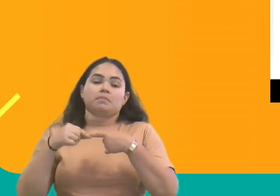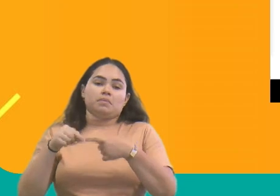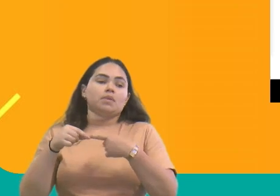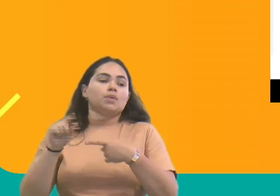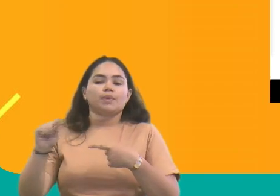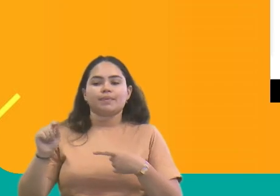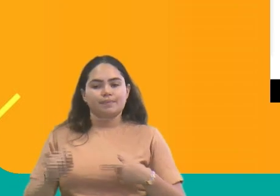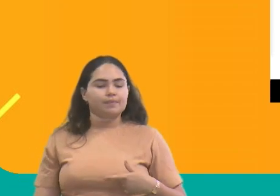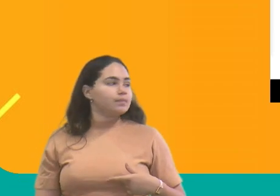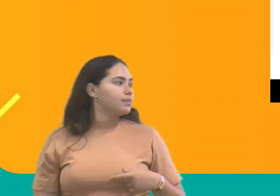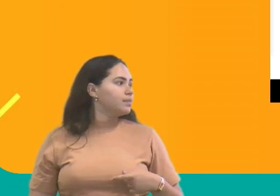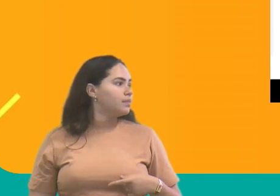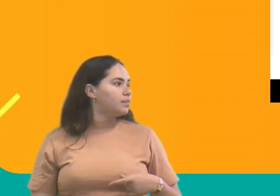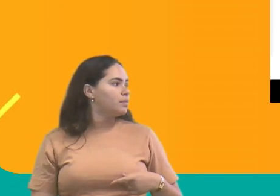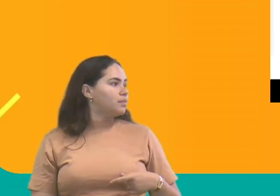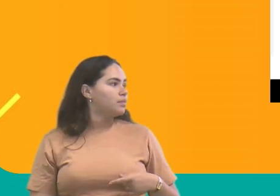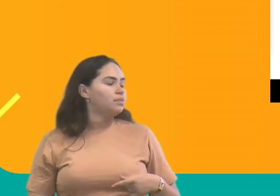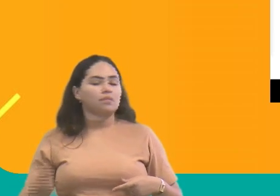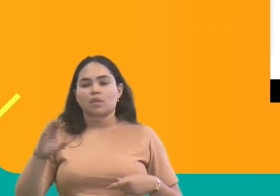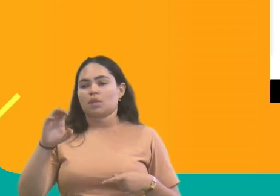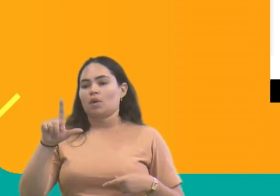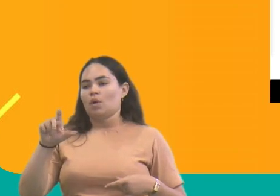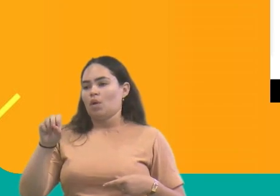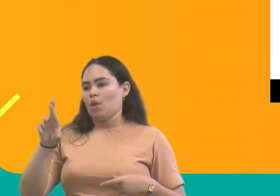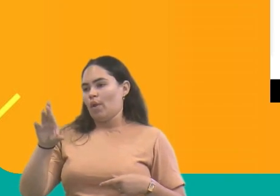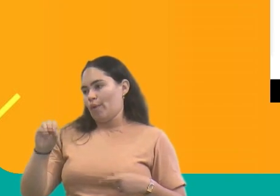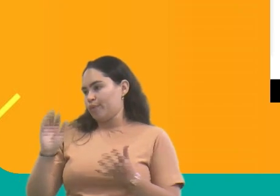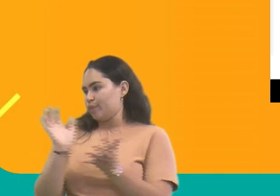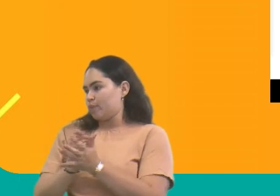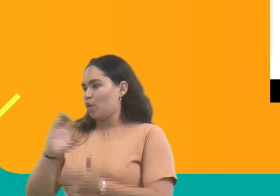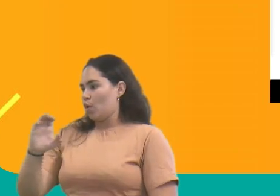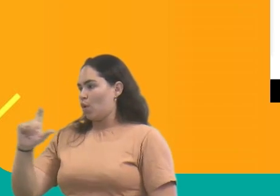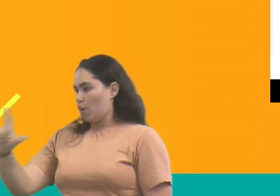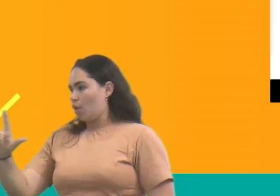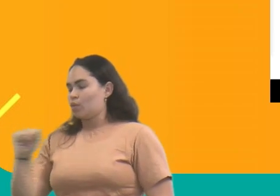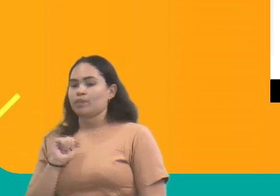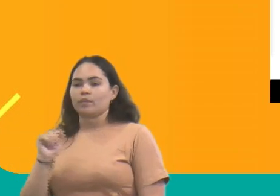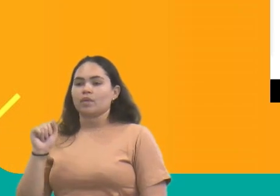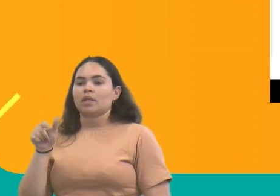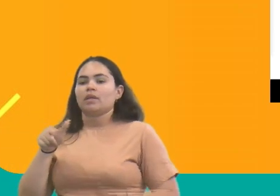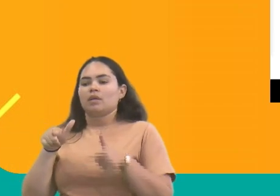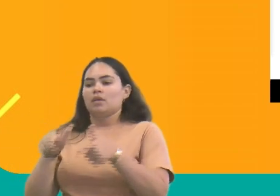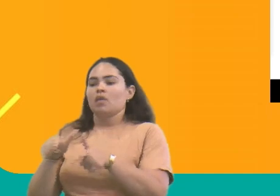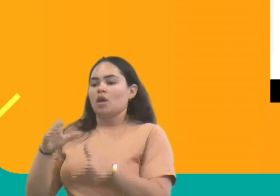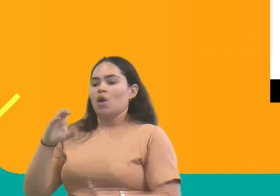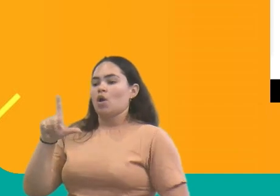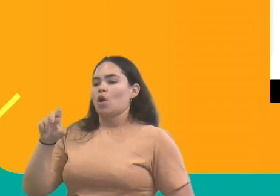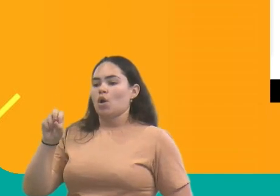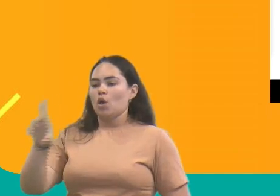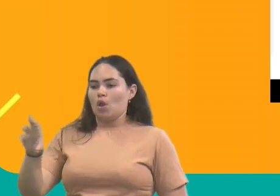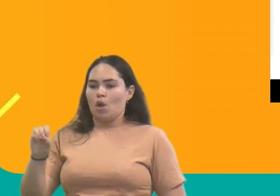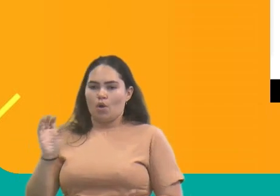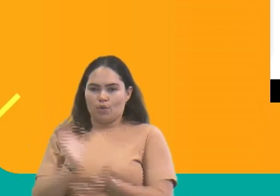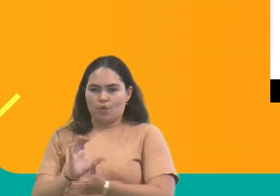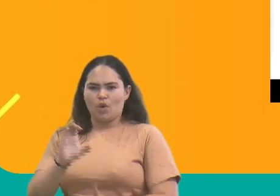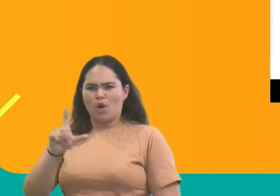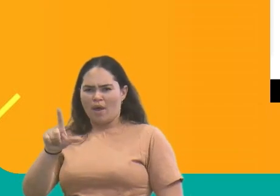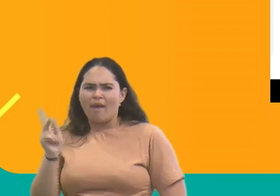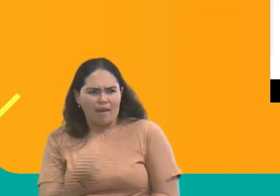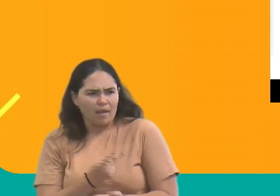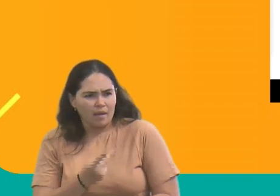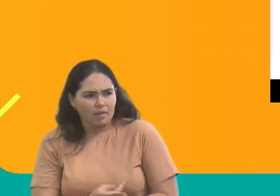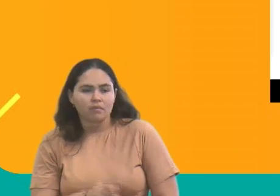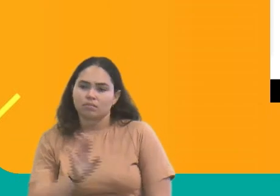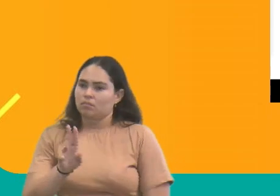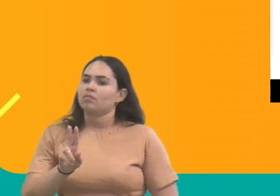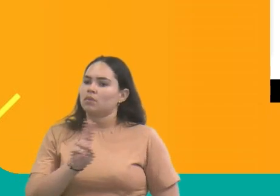todas, cloro. Que a gente chama popularmente de cloro. Vara, não pode, está errado? Tá, o